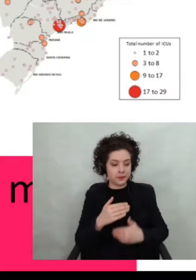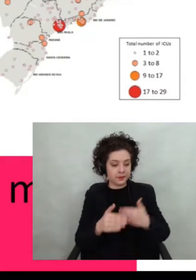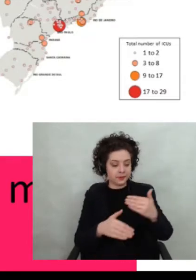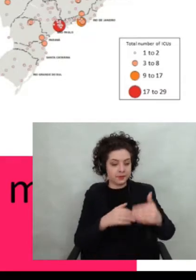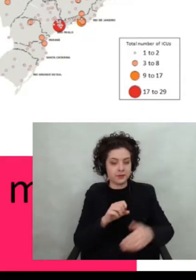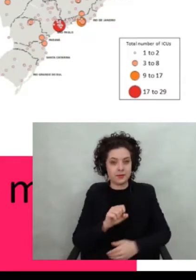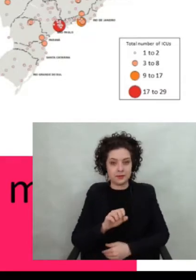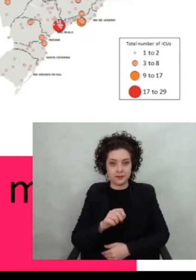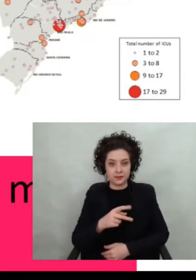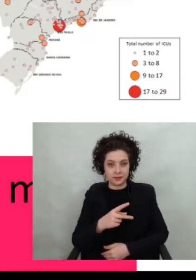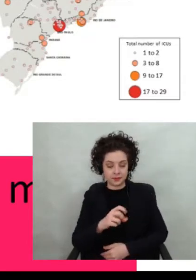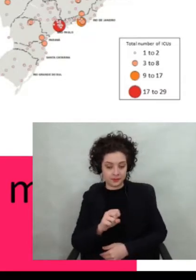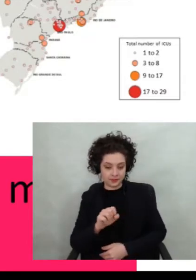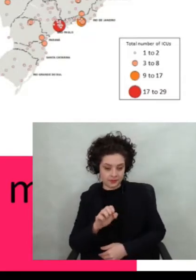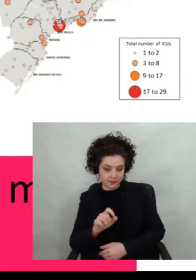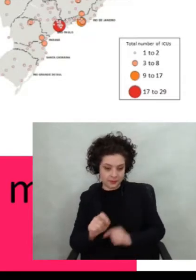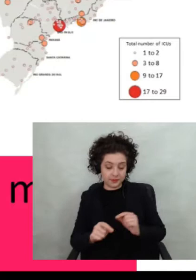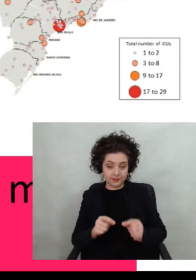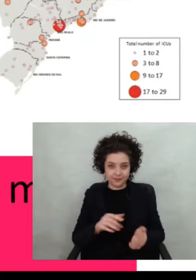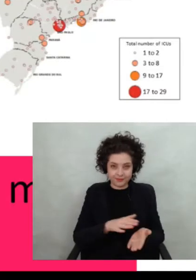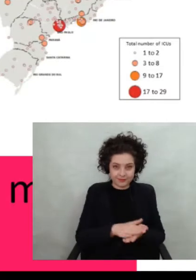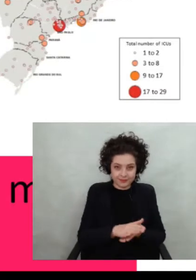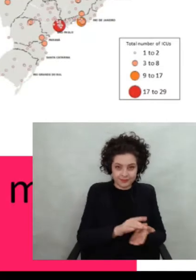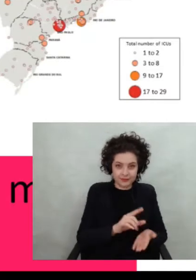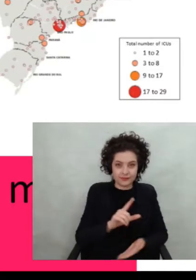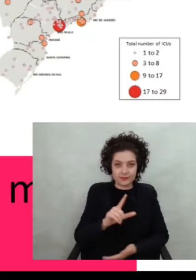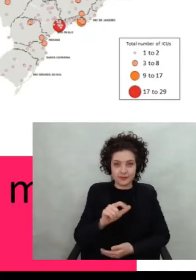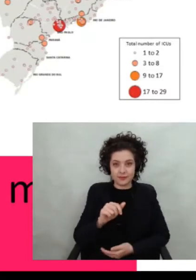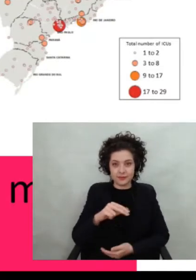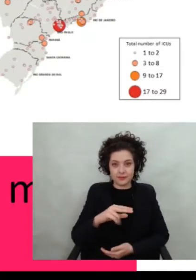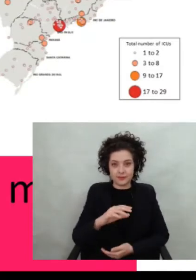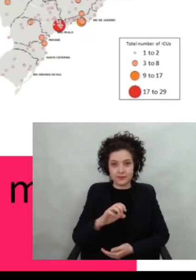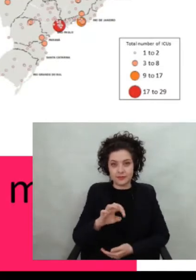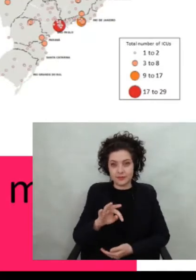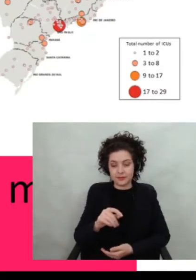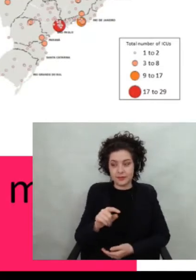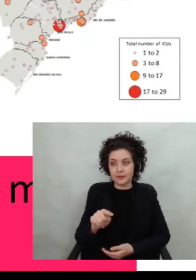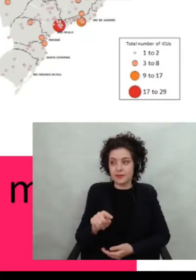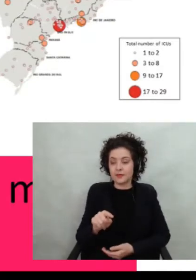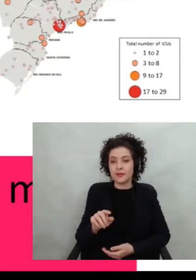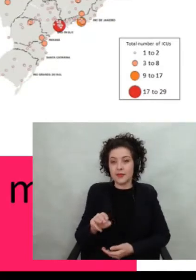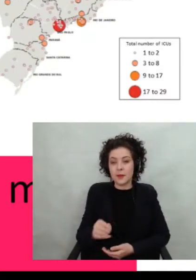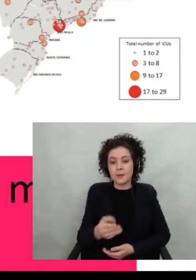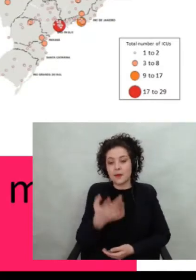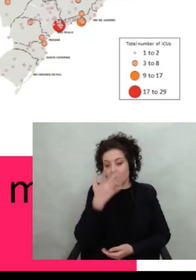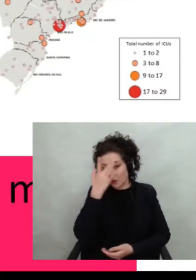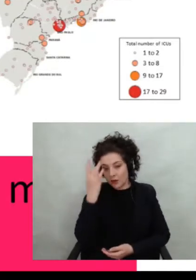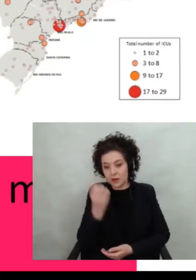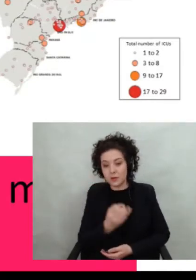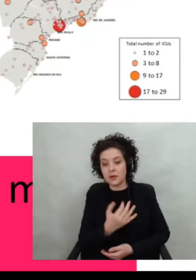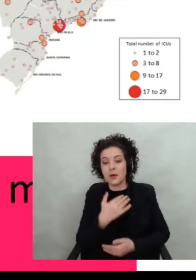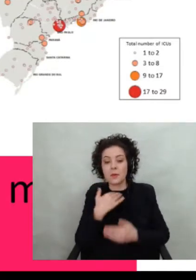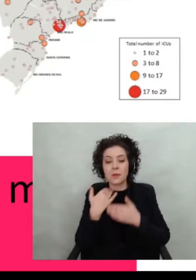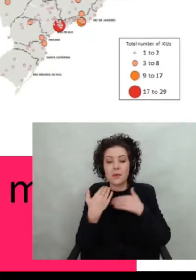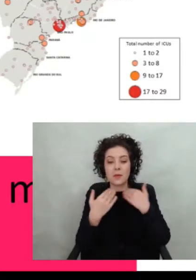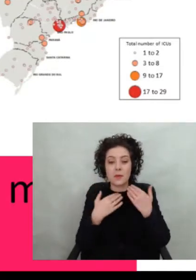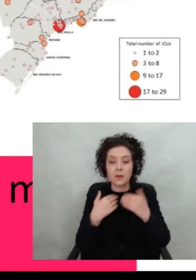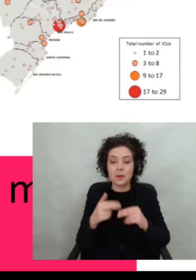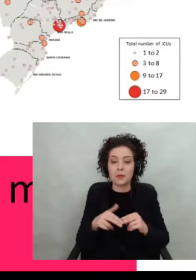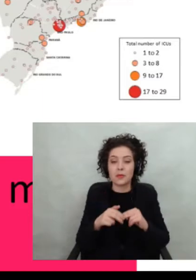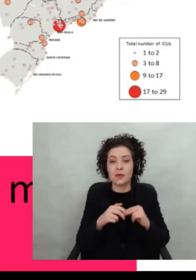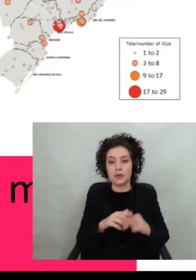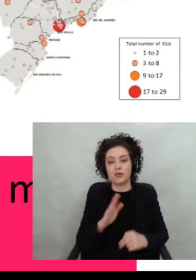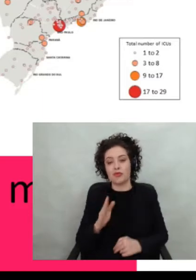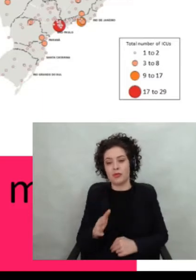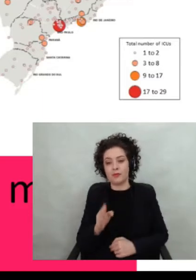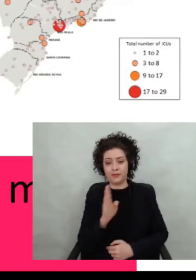né? Um paper recente do Lancet mostrou que 11 milhões de pessoas morrem de sepse todos os anos no mundo. No Brasil, nós temos análise